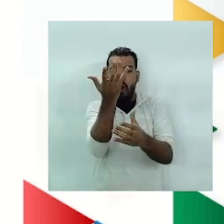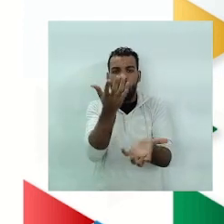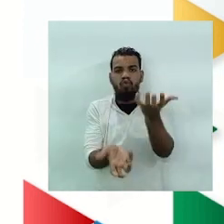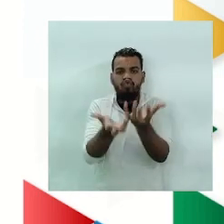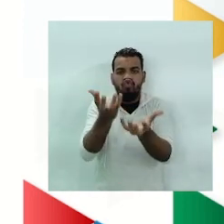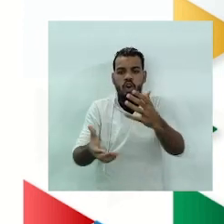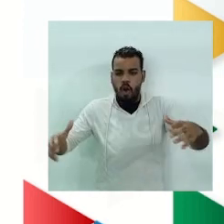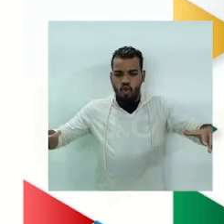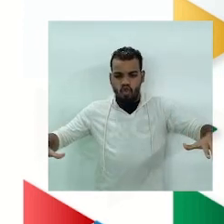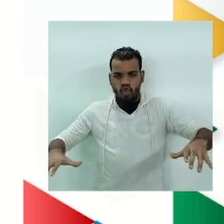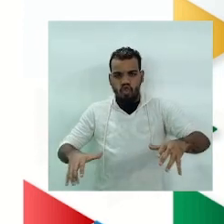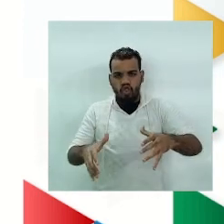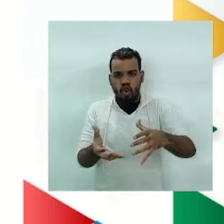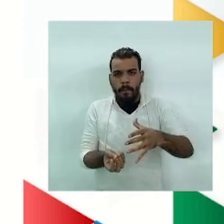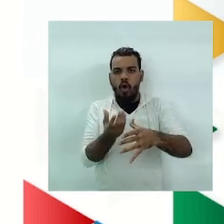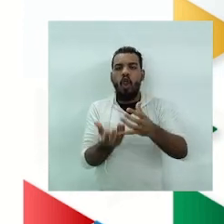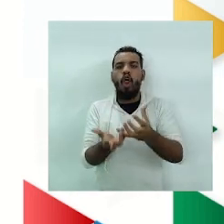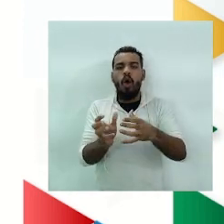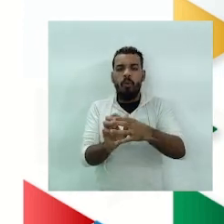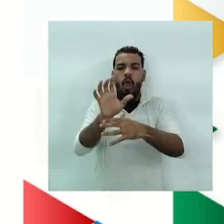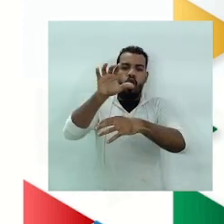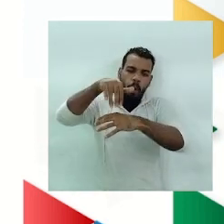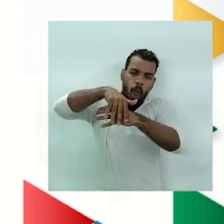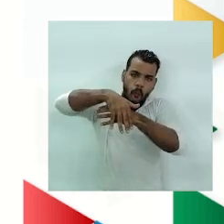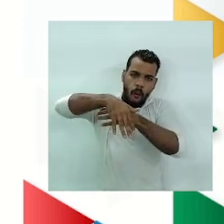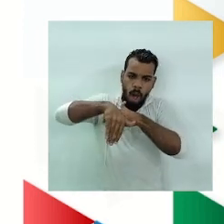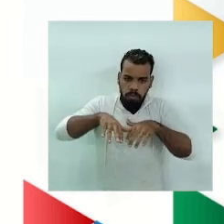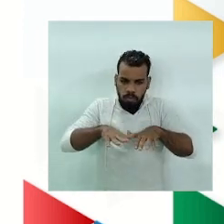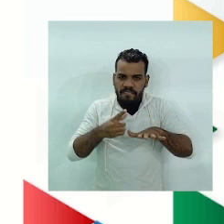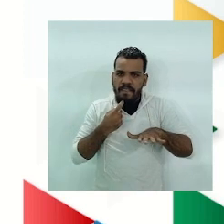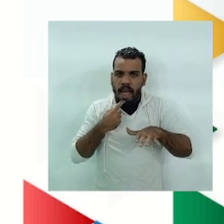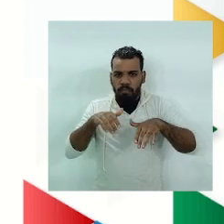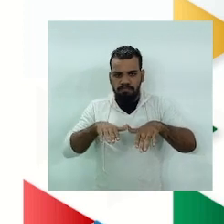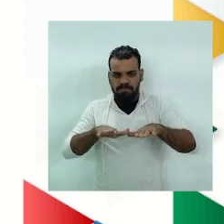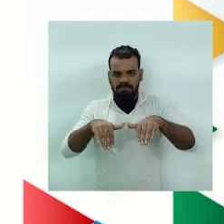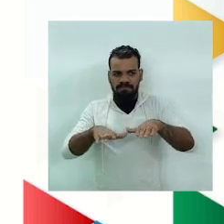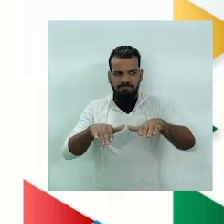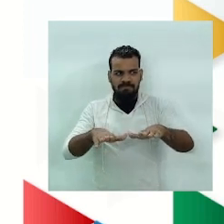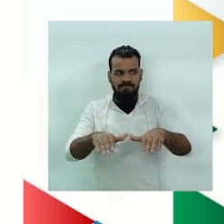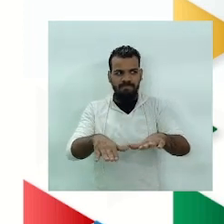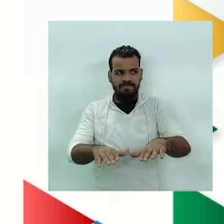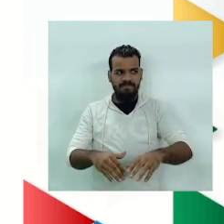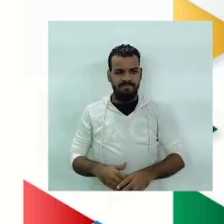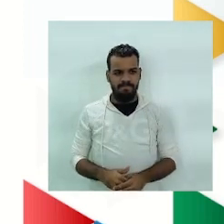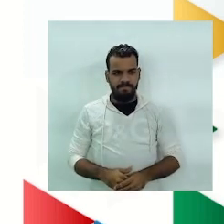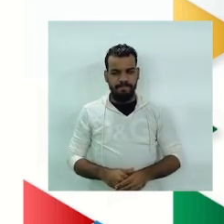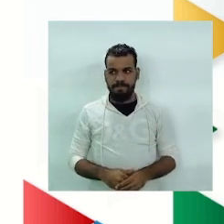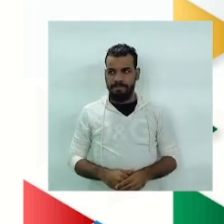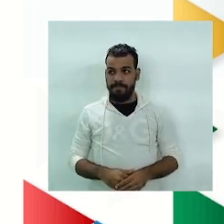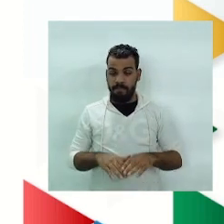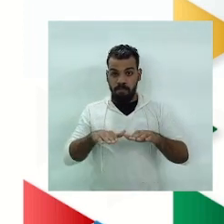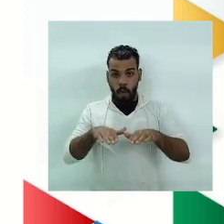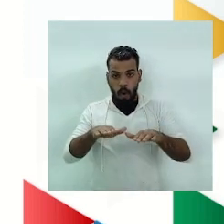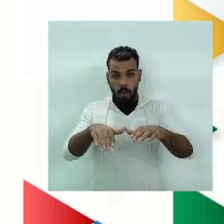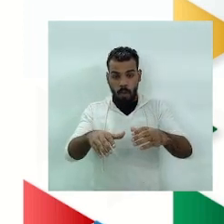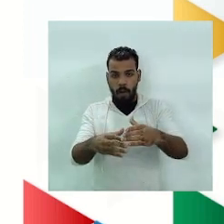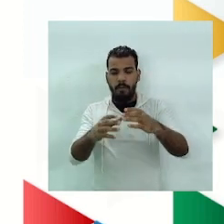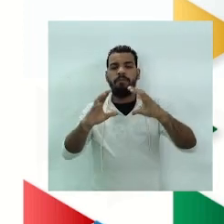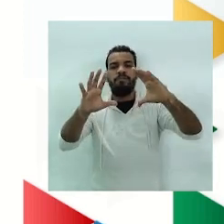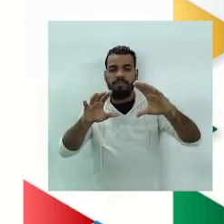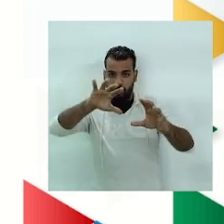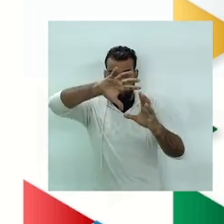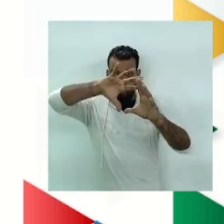erupções vulcânicas ou de vulcões, que esfria e se torna sólida ou a partir do magma dentro da crosta terrestre.